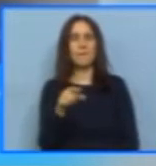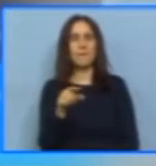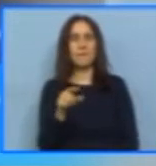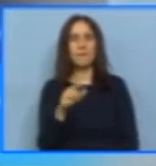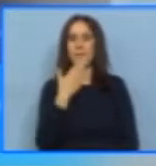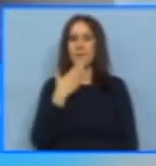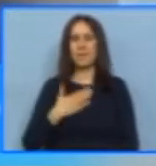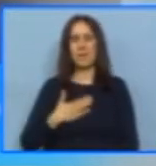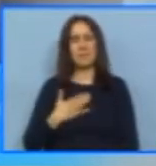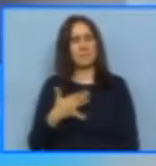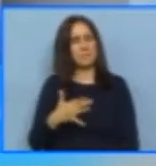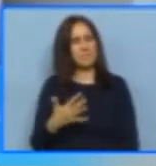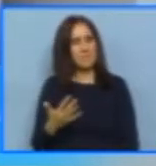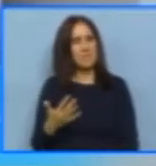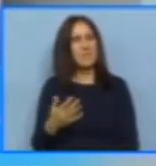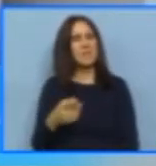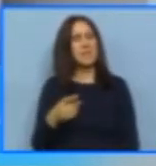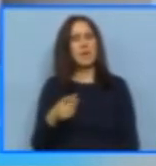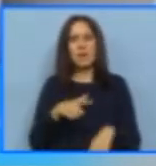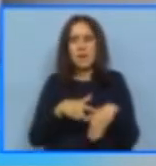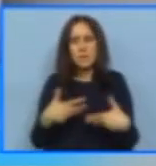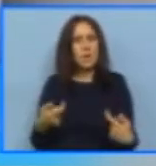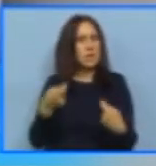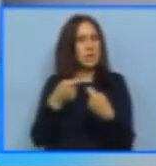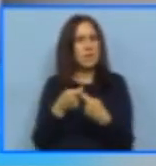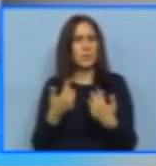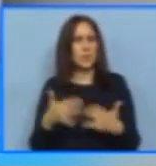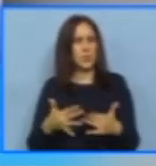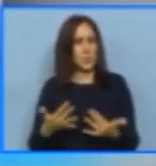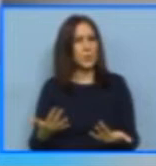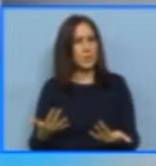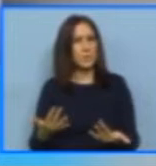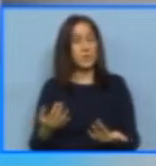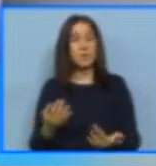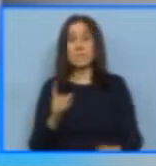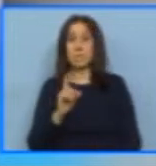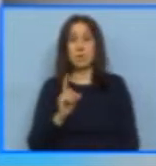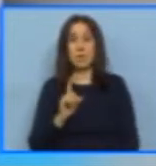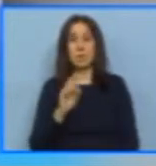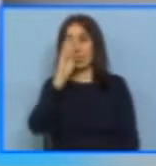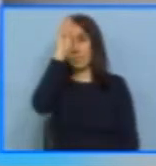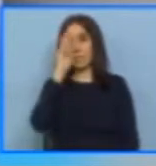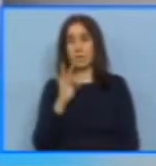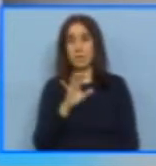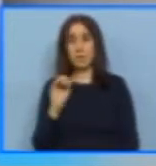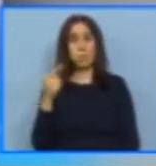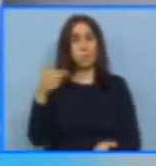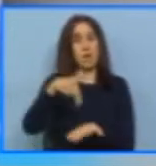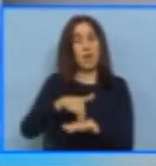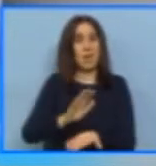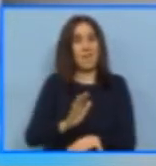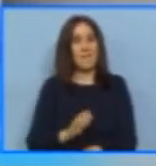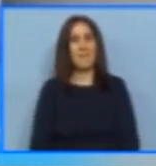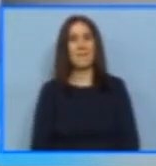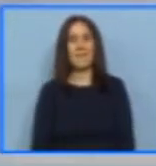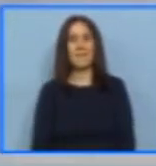me impressiona, são portadores de uma atualidade impressionante, quer dizer, e senão o Papa Francisco não estaria aqui agora. E,